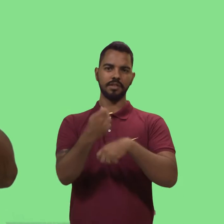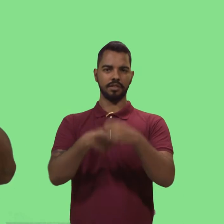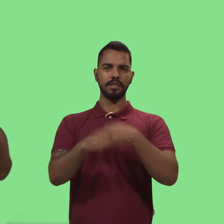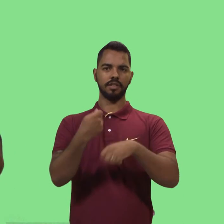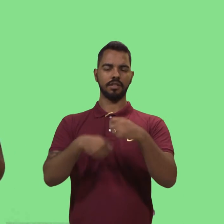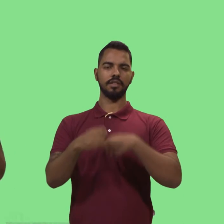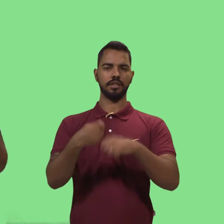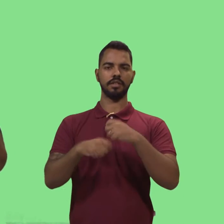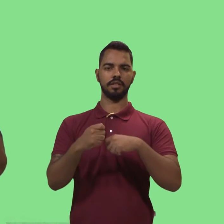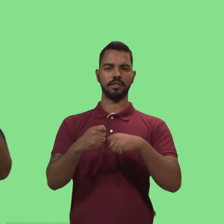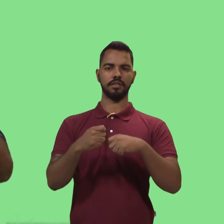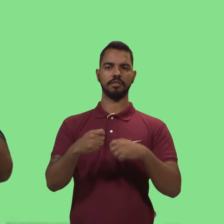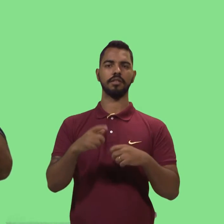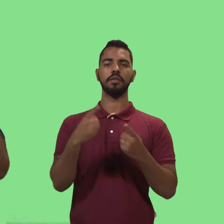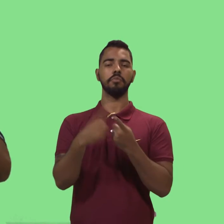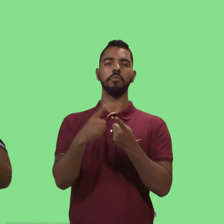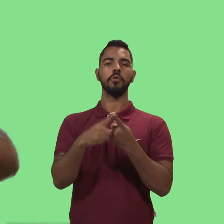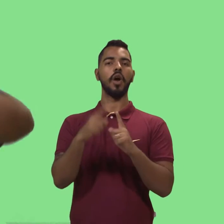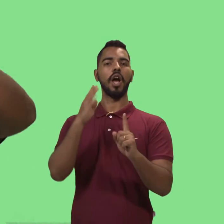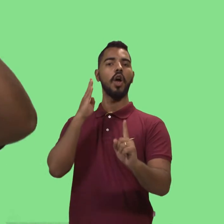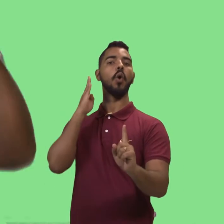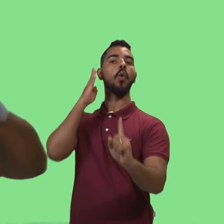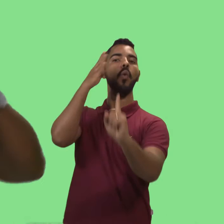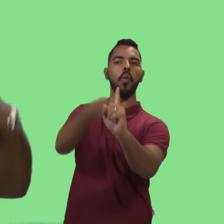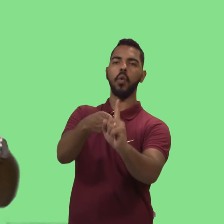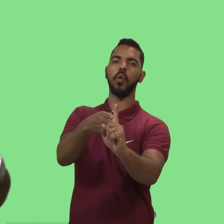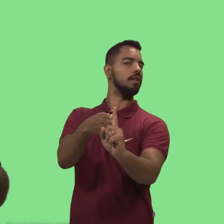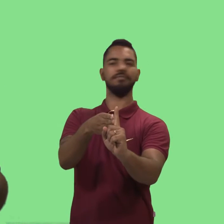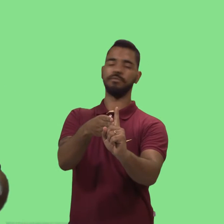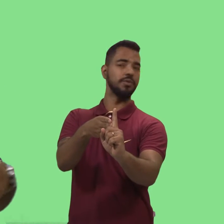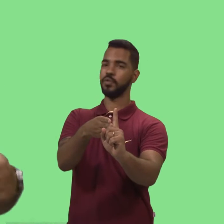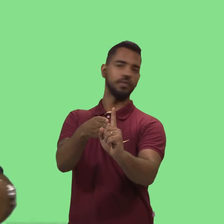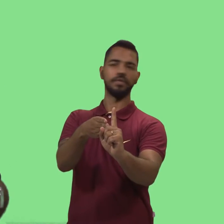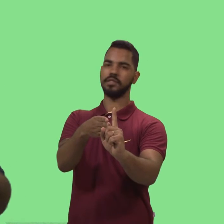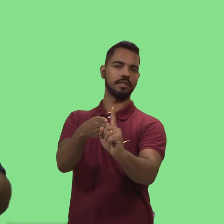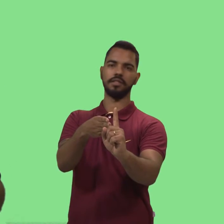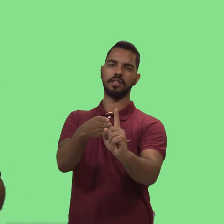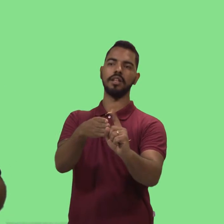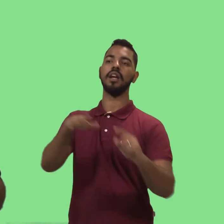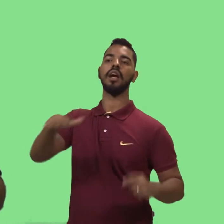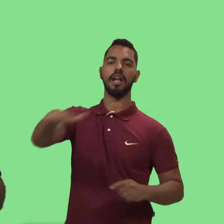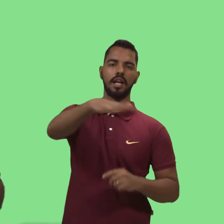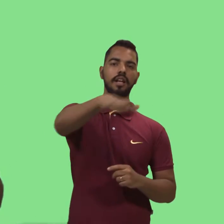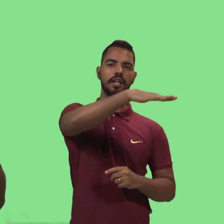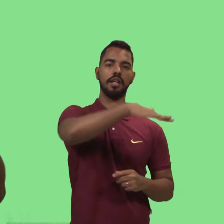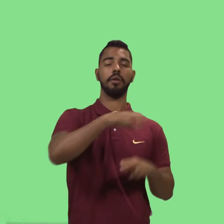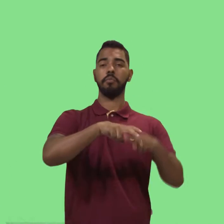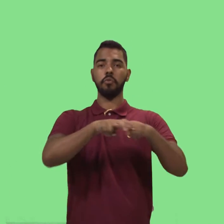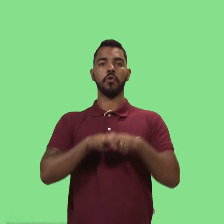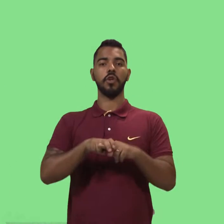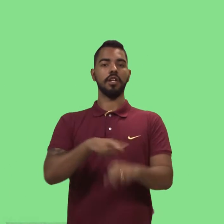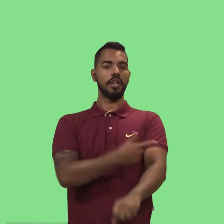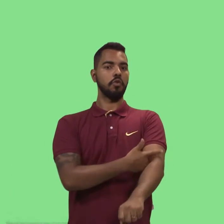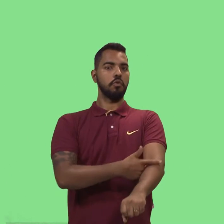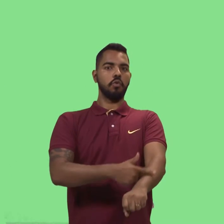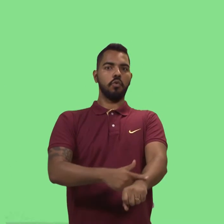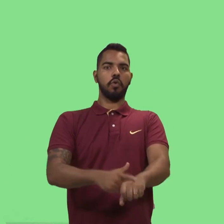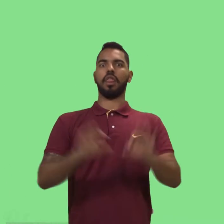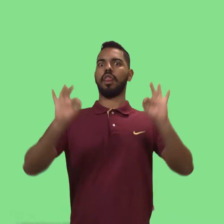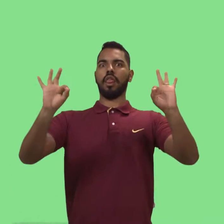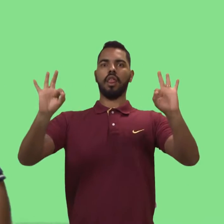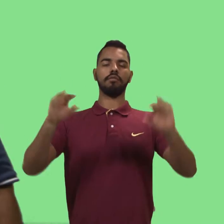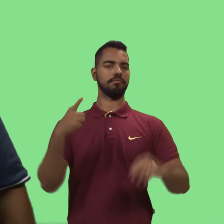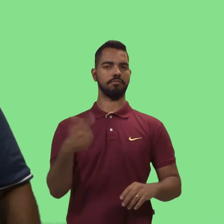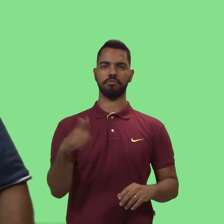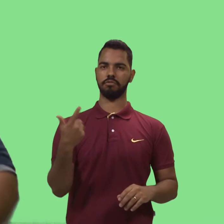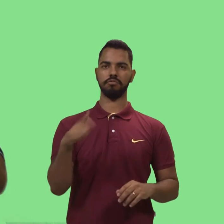o documento não traz destinatário expresso, nem, logicamente, com a expressão de cortesia. Atualmente, os